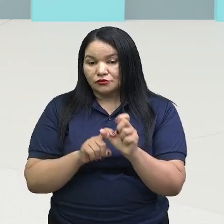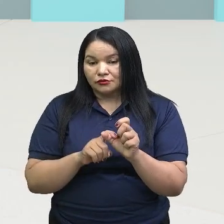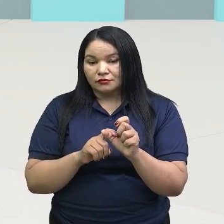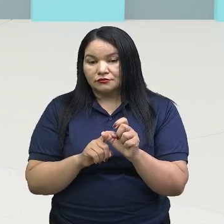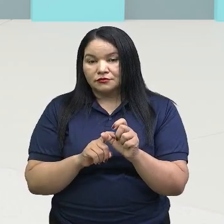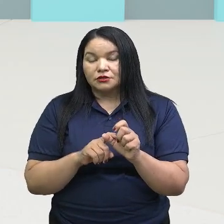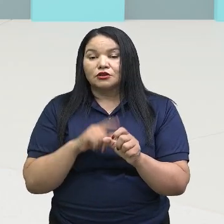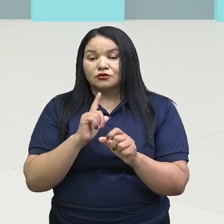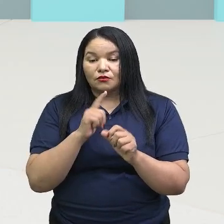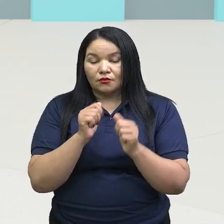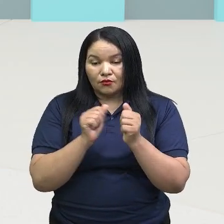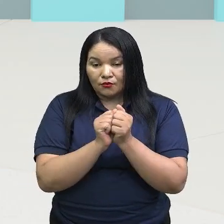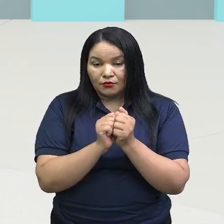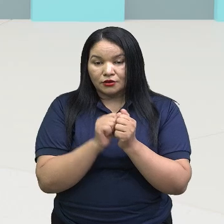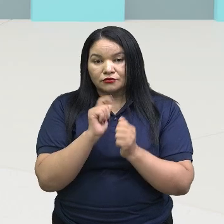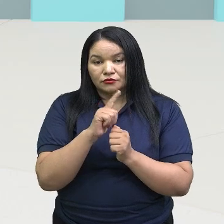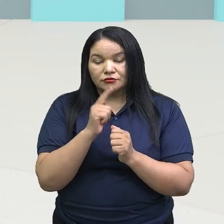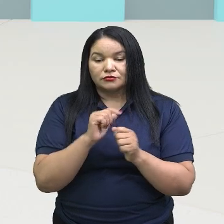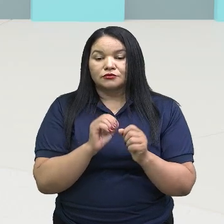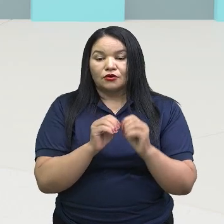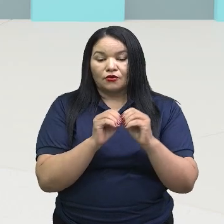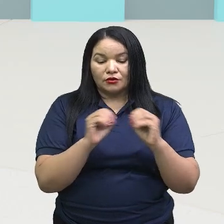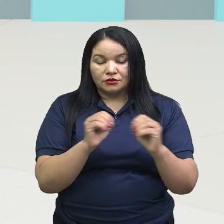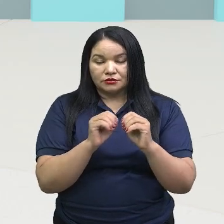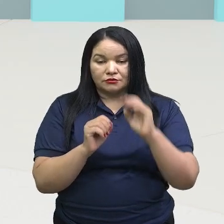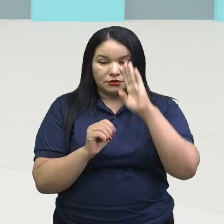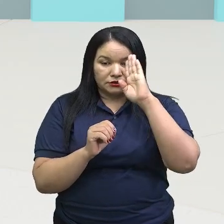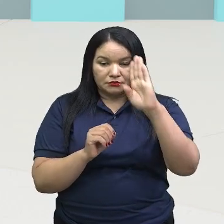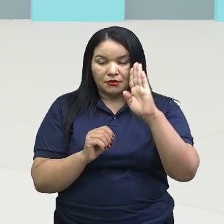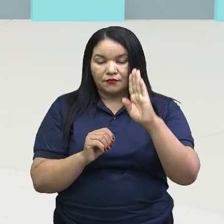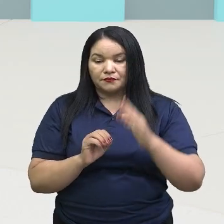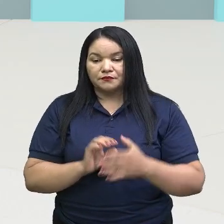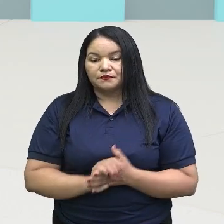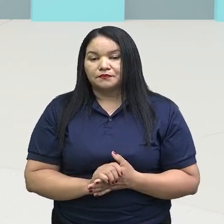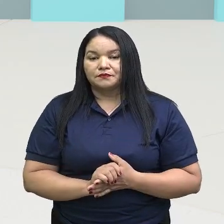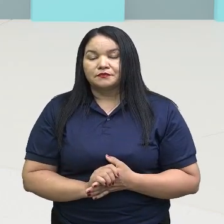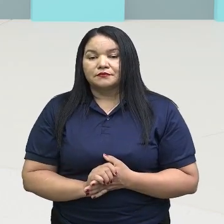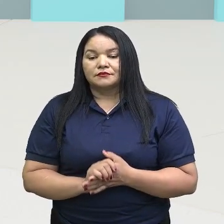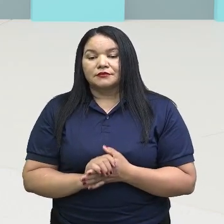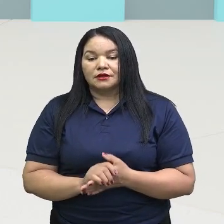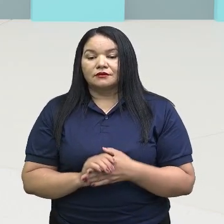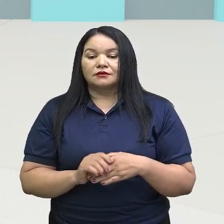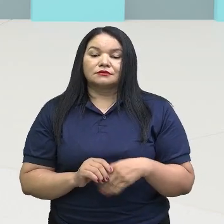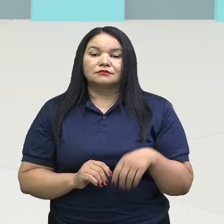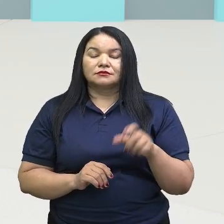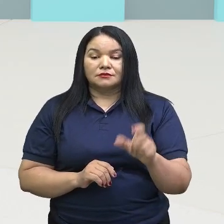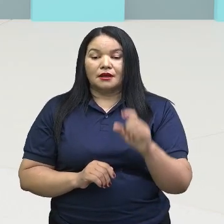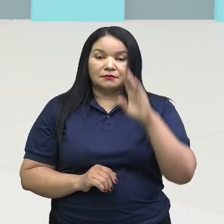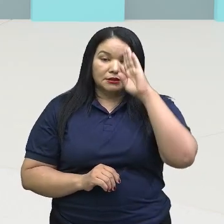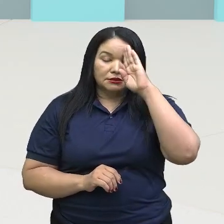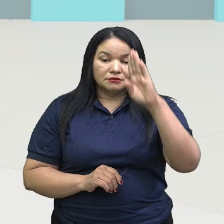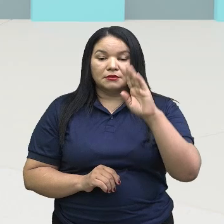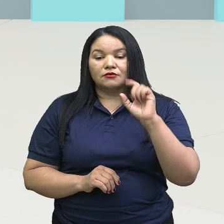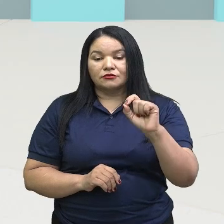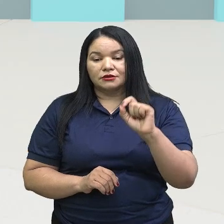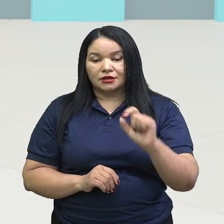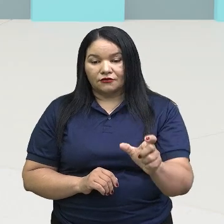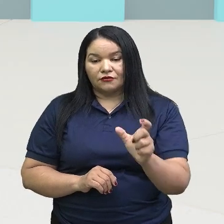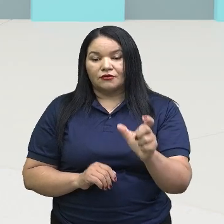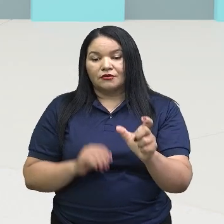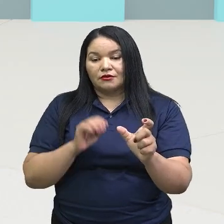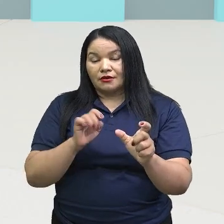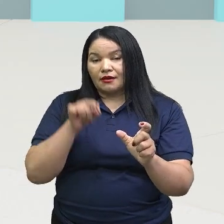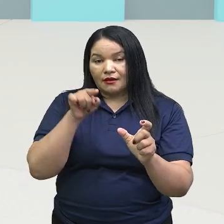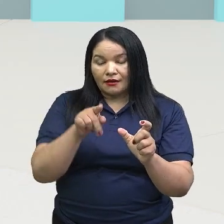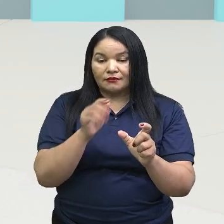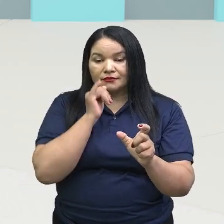acompanha a oração subordinada, se chama de oração principal. Então, ela disse, é a oração principal e que